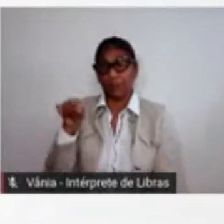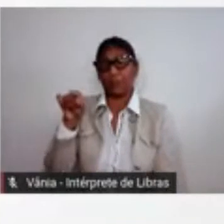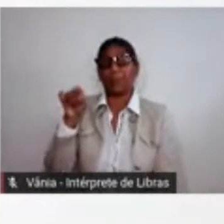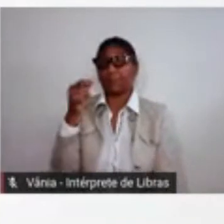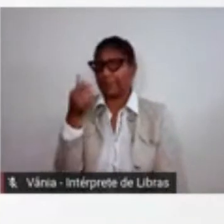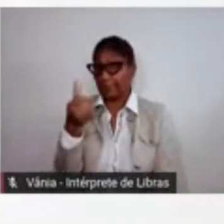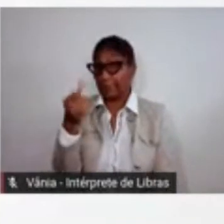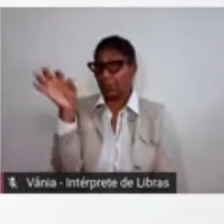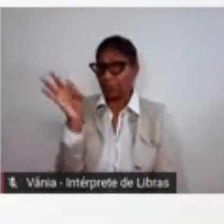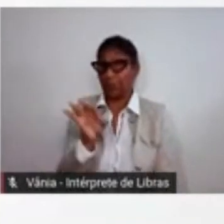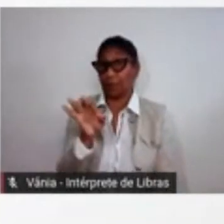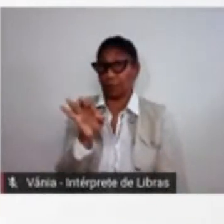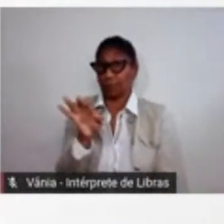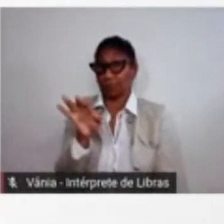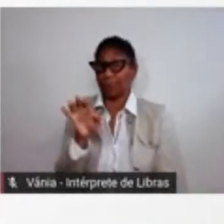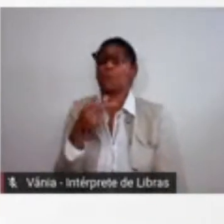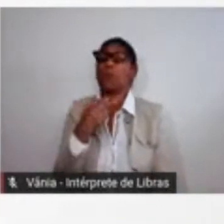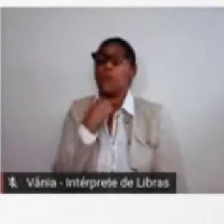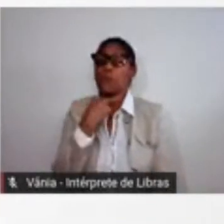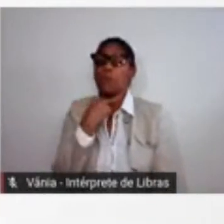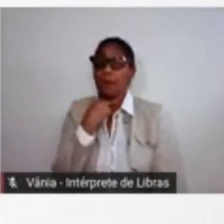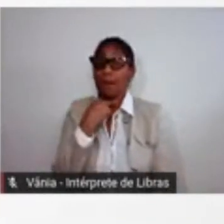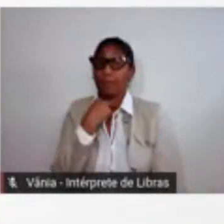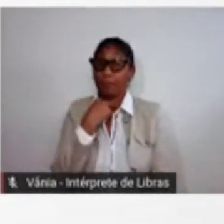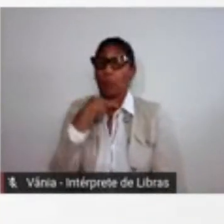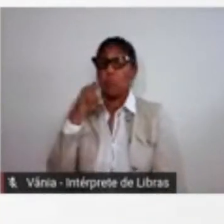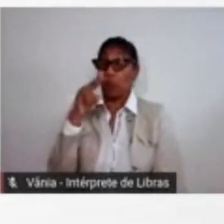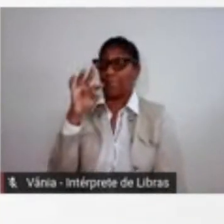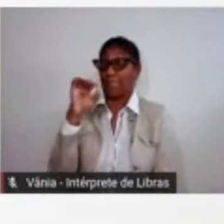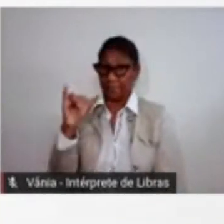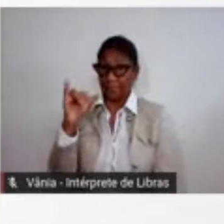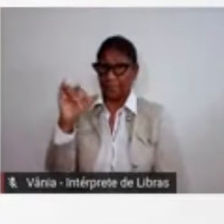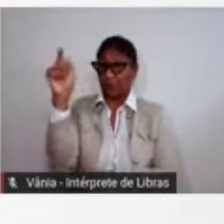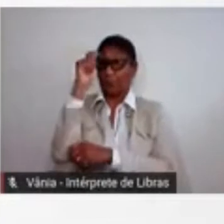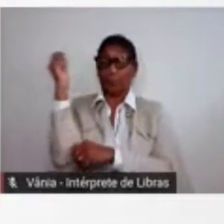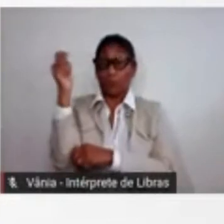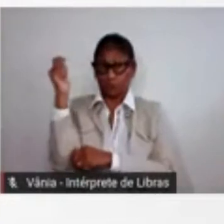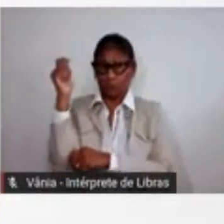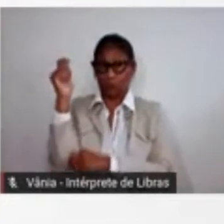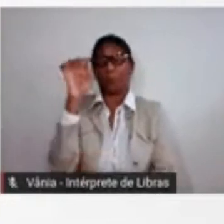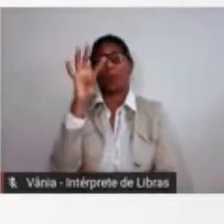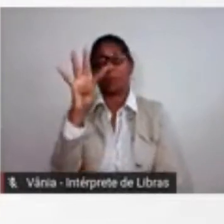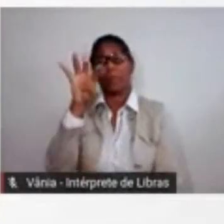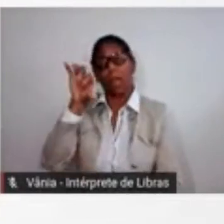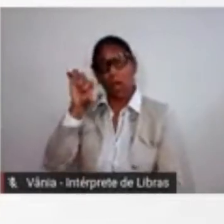77,6% das nossas UTIs ocupadas, dos leitos de UTI no Rio Grande do Sul, sendo